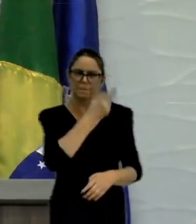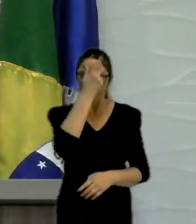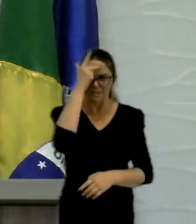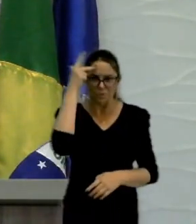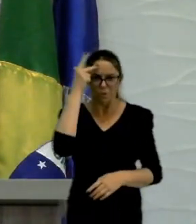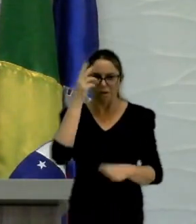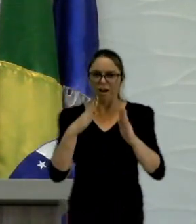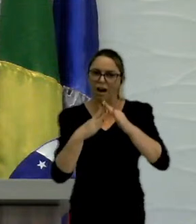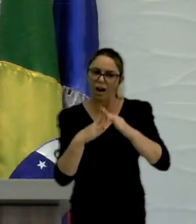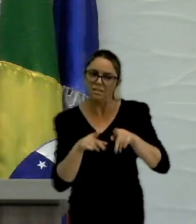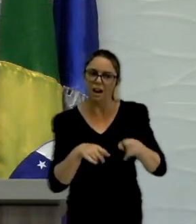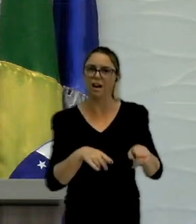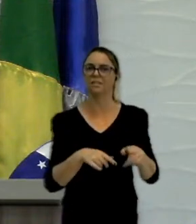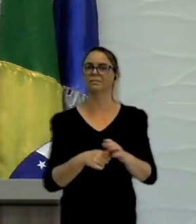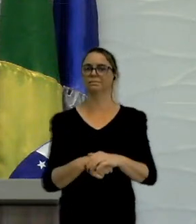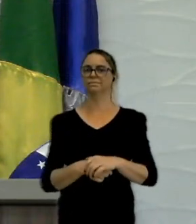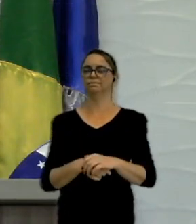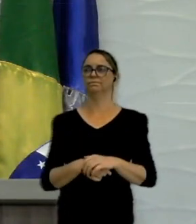ali residem.